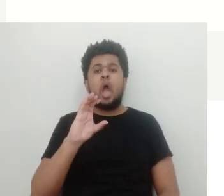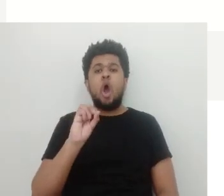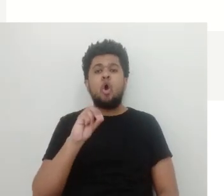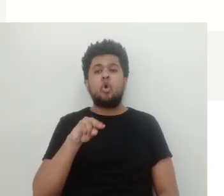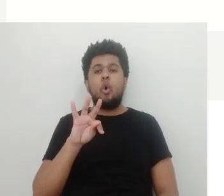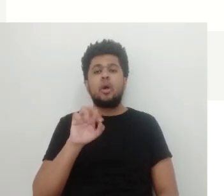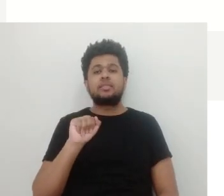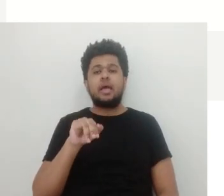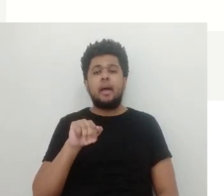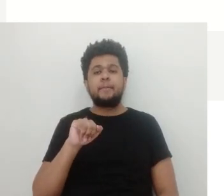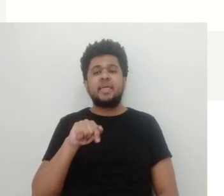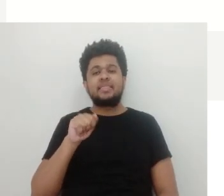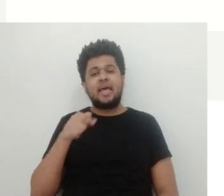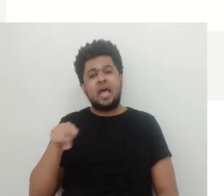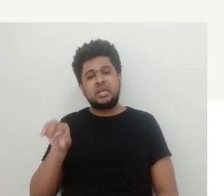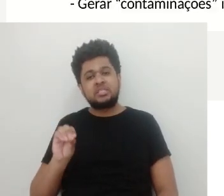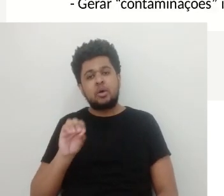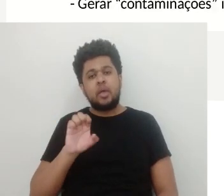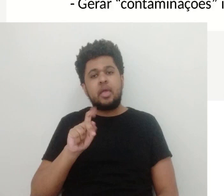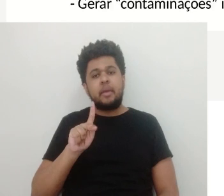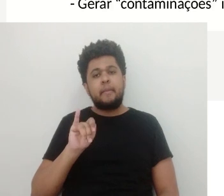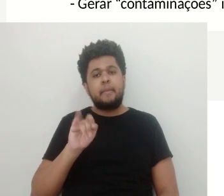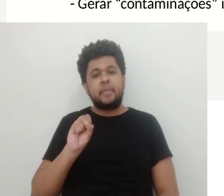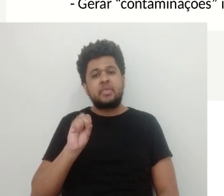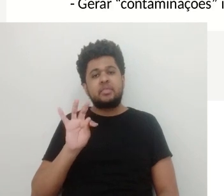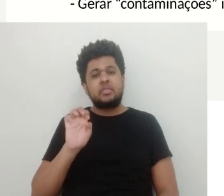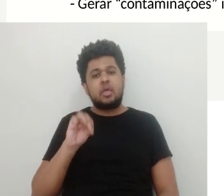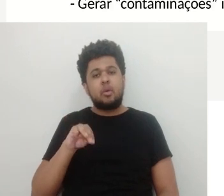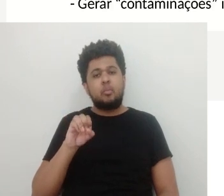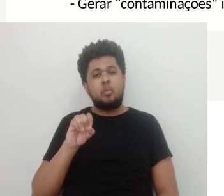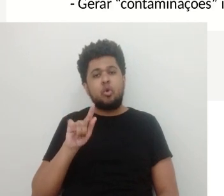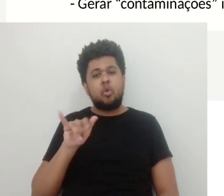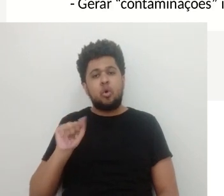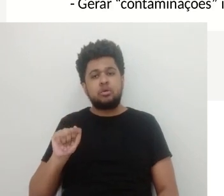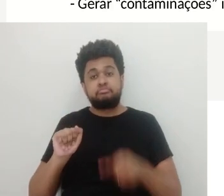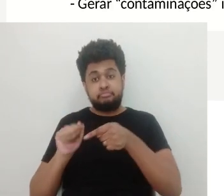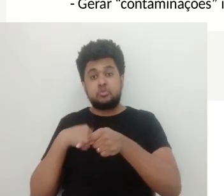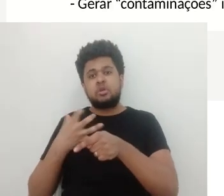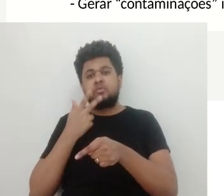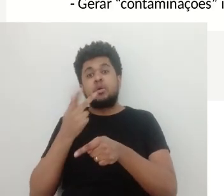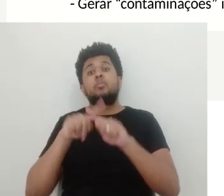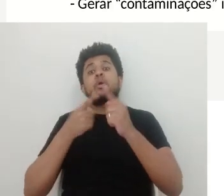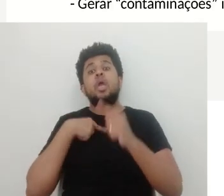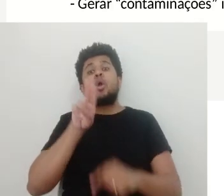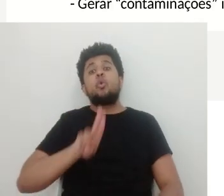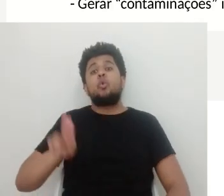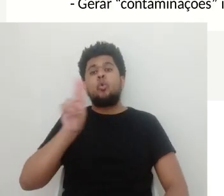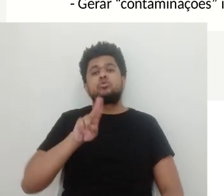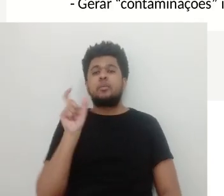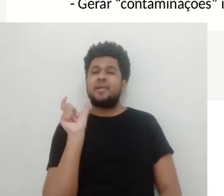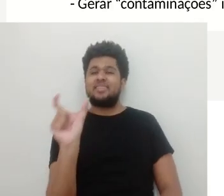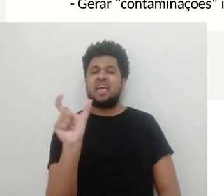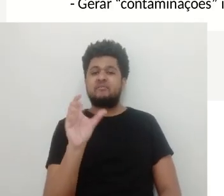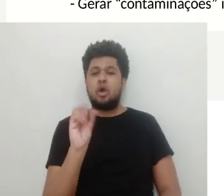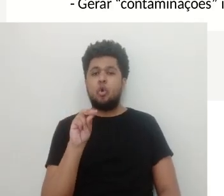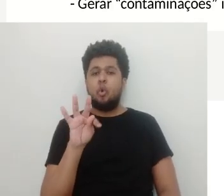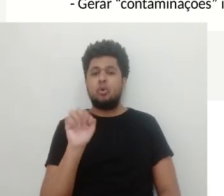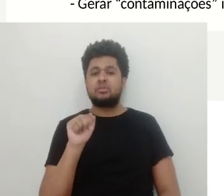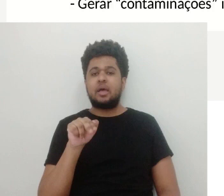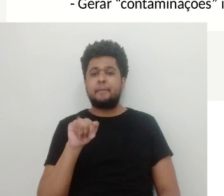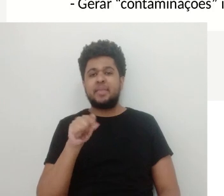Tem que clicar 2 vezes na setinha. Então, que lugar é essa? Ficou